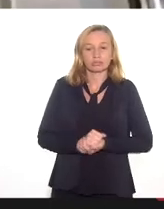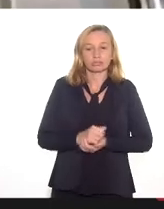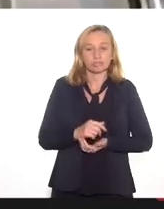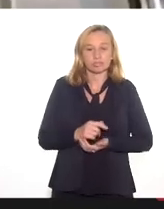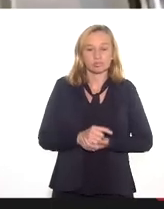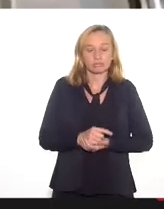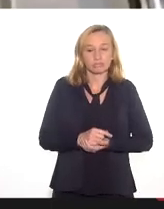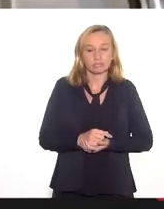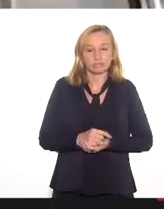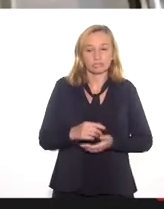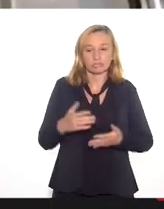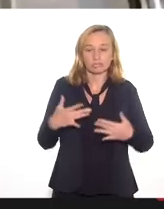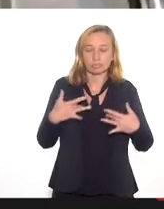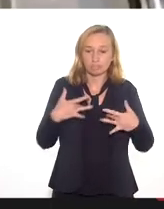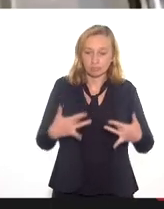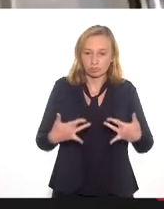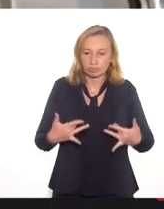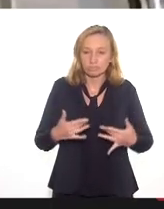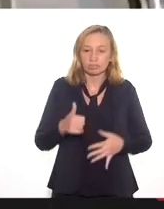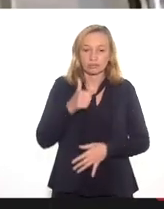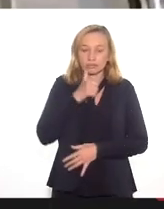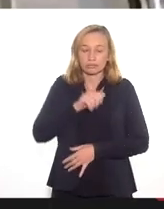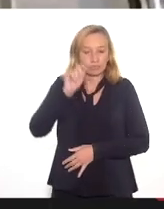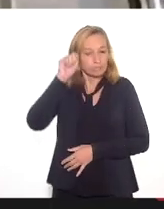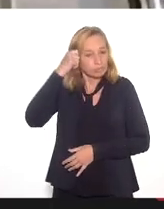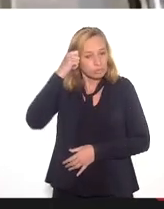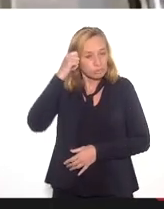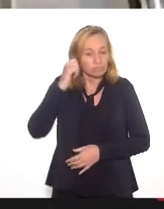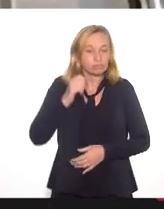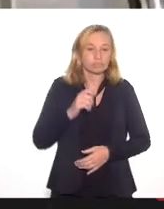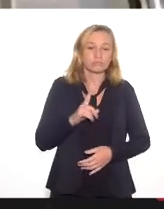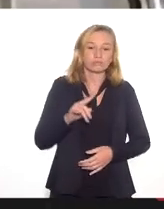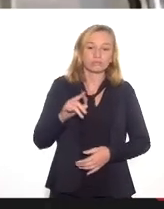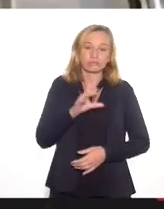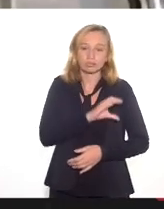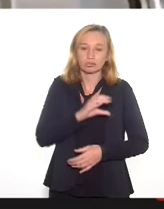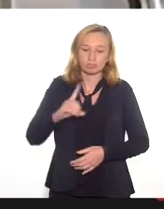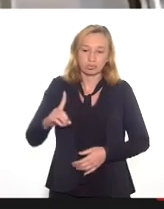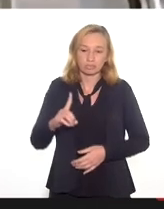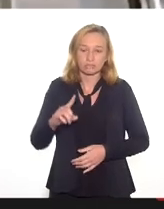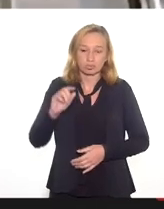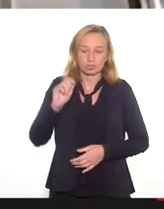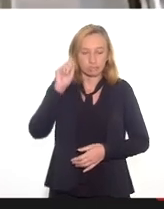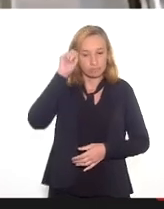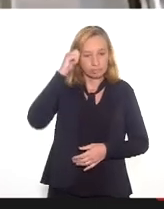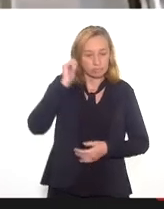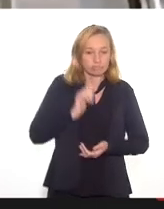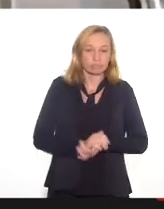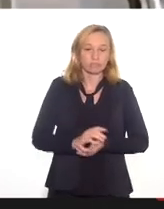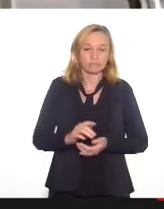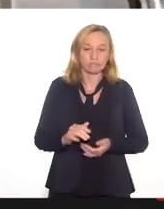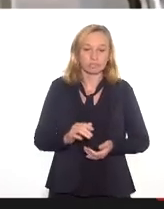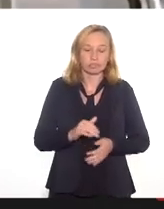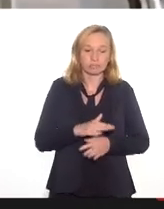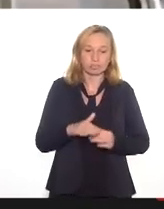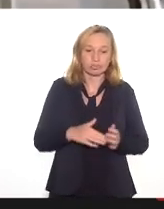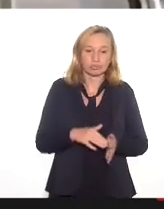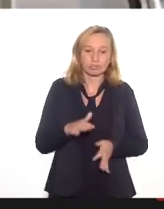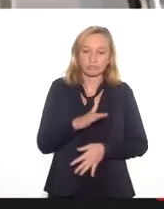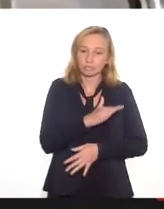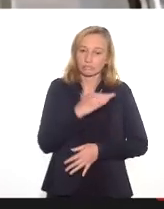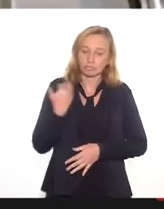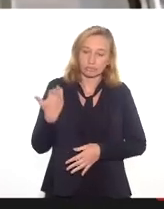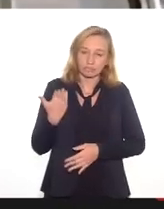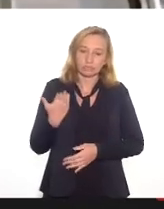a minha solidariedade com a mulher negra coordenadora de crioulo e da coalizão as vítimas os